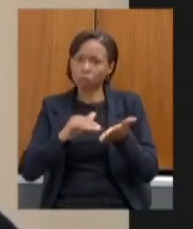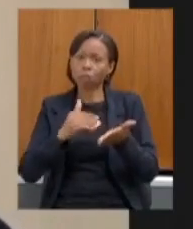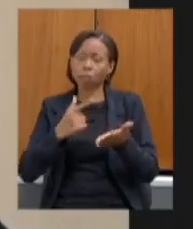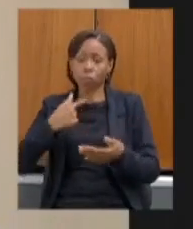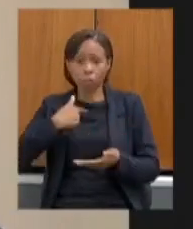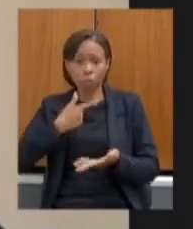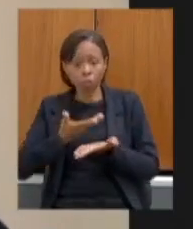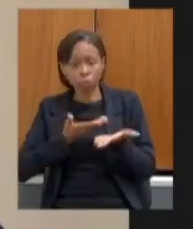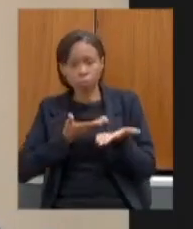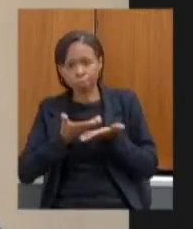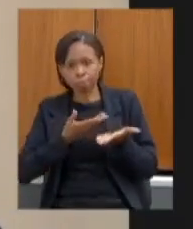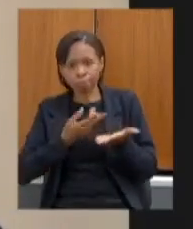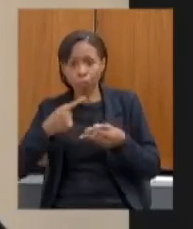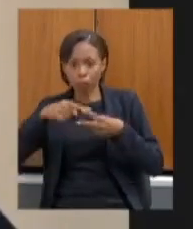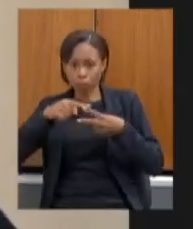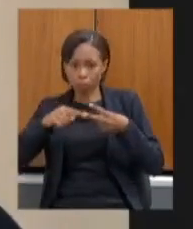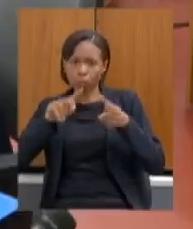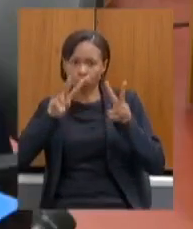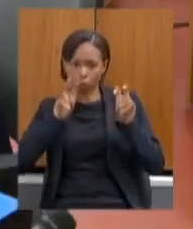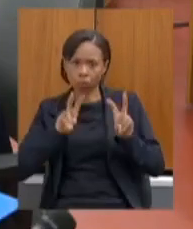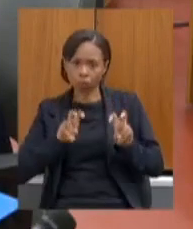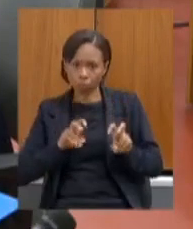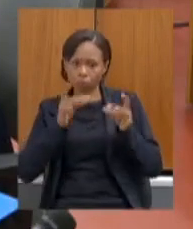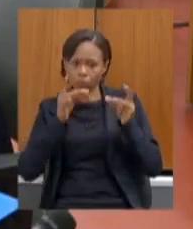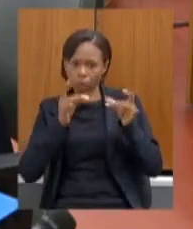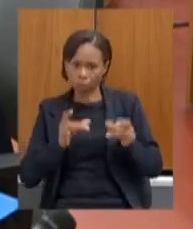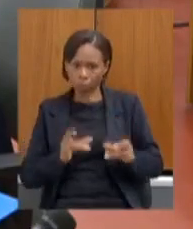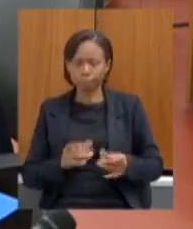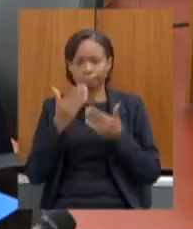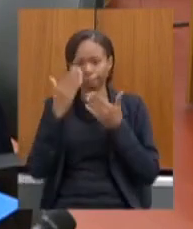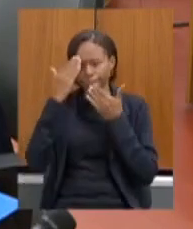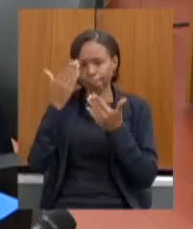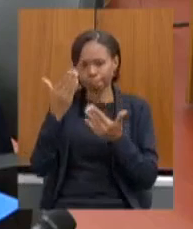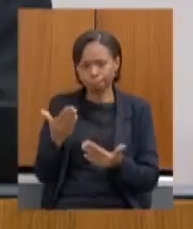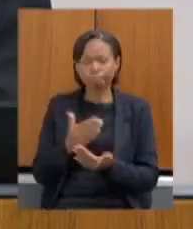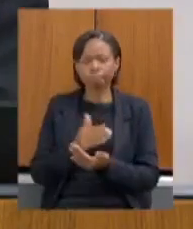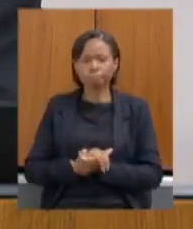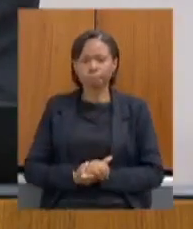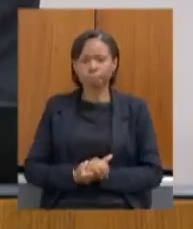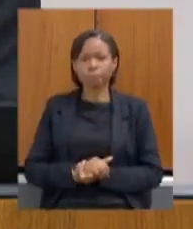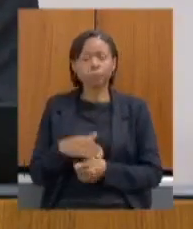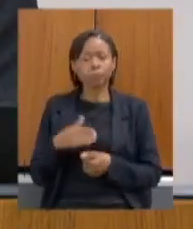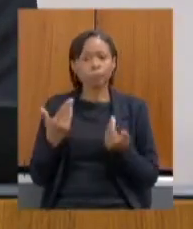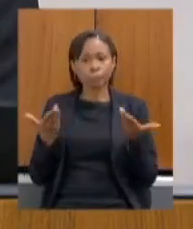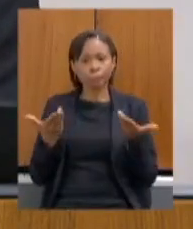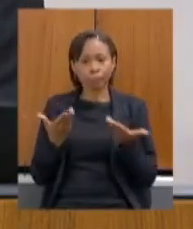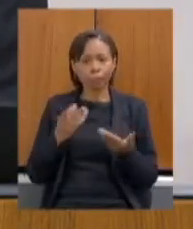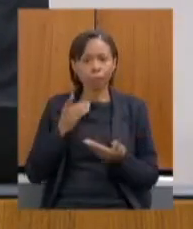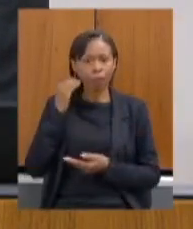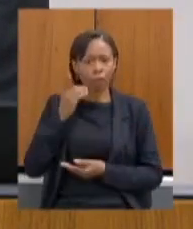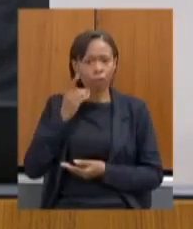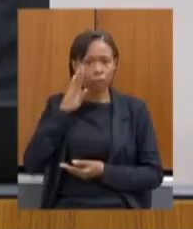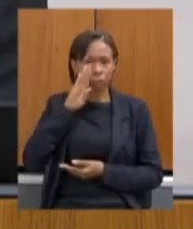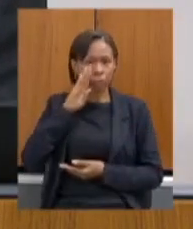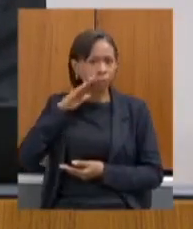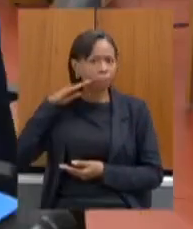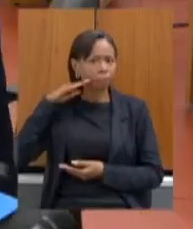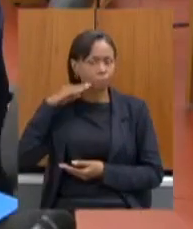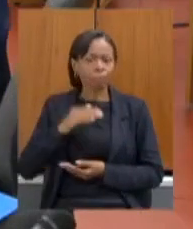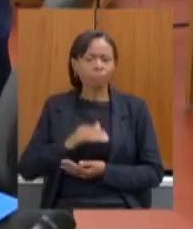miúde esses dois assuntos. Muito obrigado. Obrigado, deputado Carlos Pimenta. Com a palavra agora, a deputada Beatriz Serqueira.